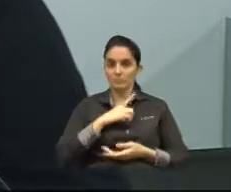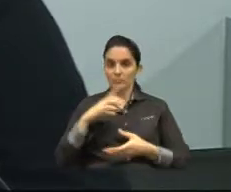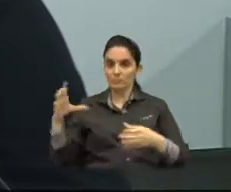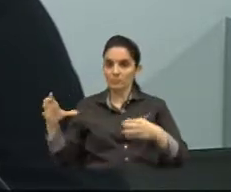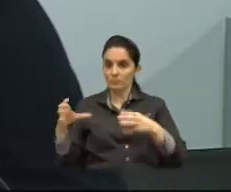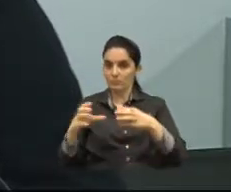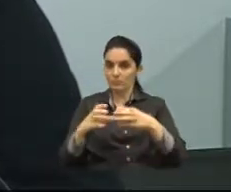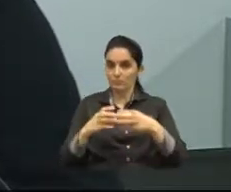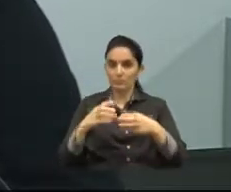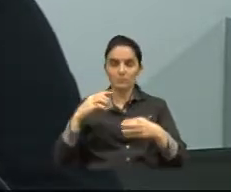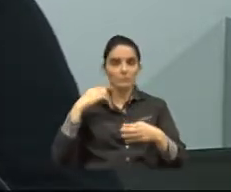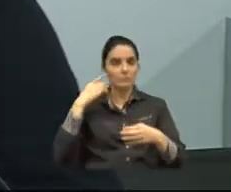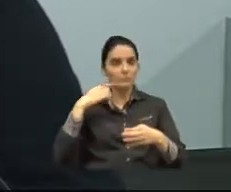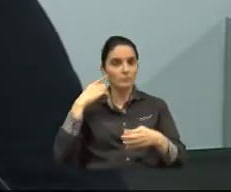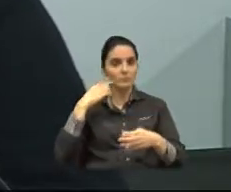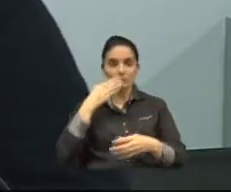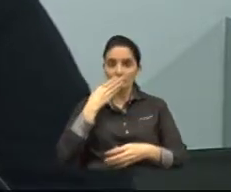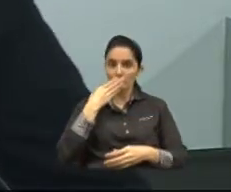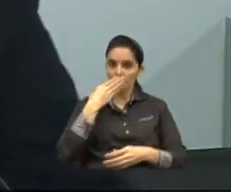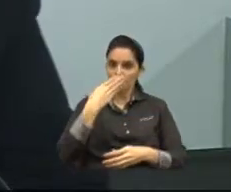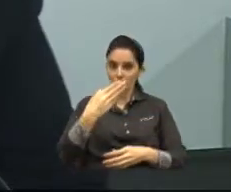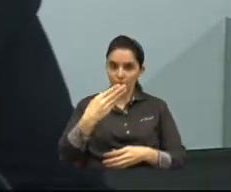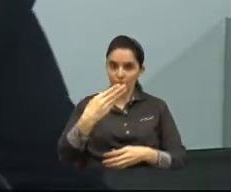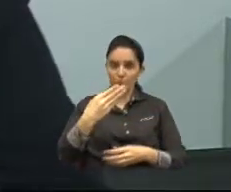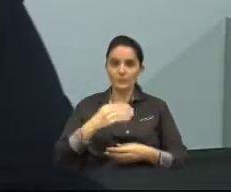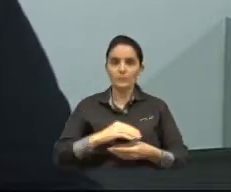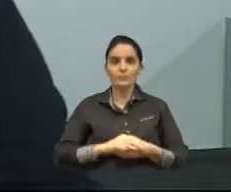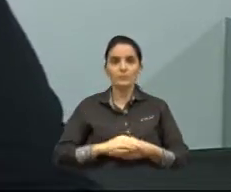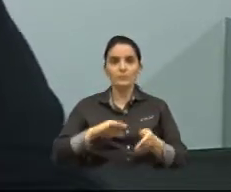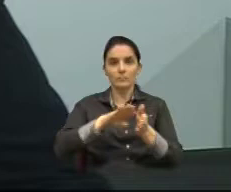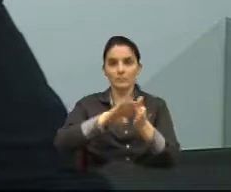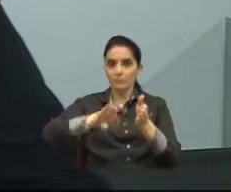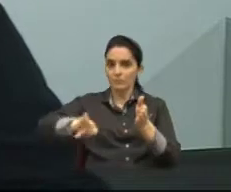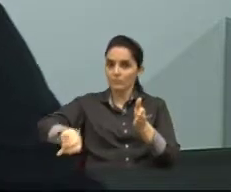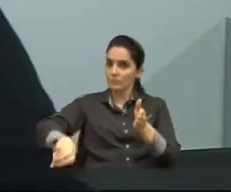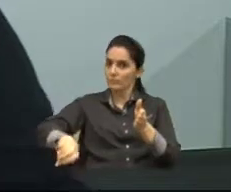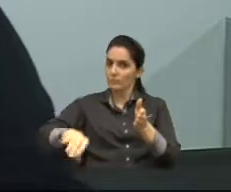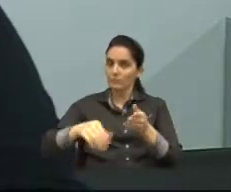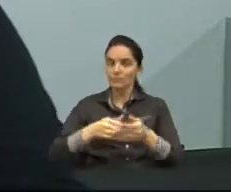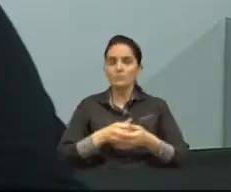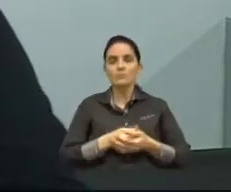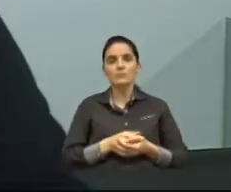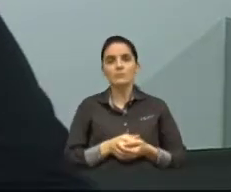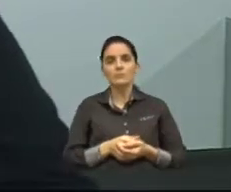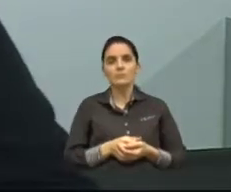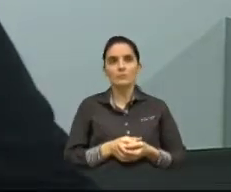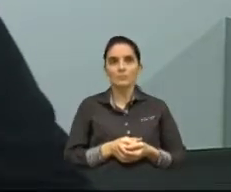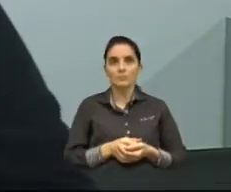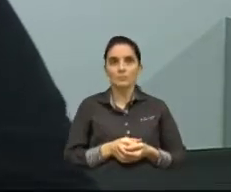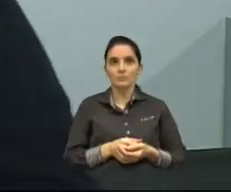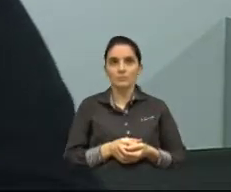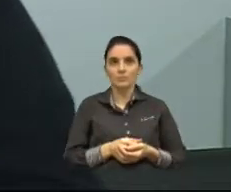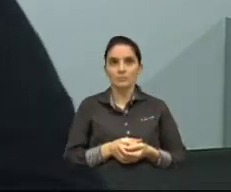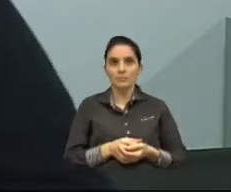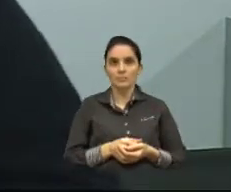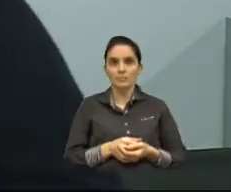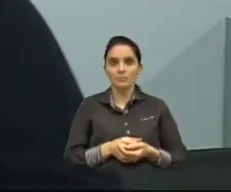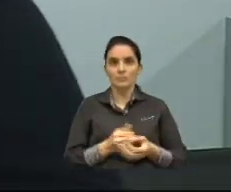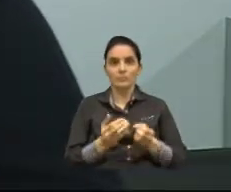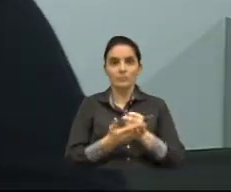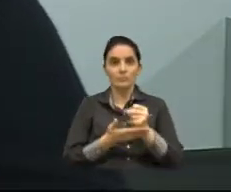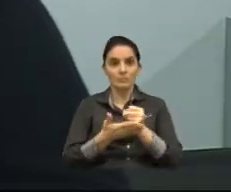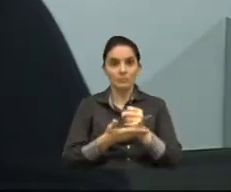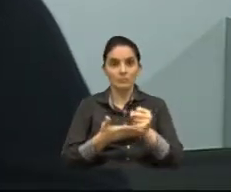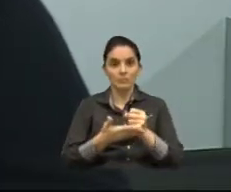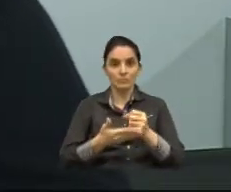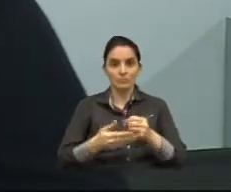de deputados pedindo a exclusão da discussão de gênero da base curricular do MEC. E o presidente